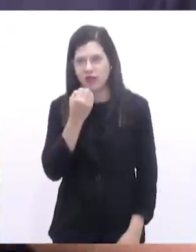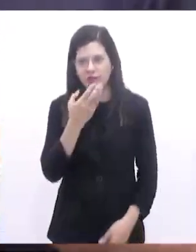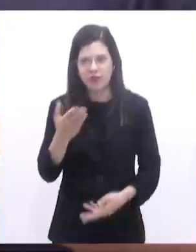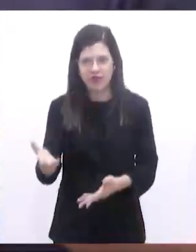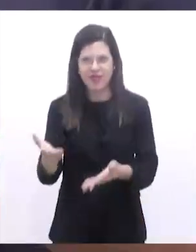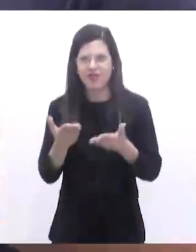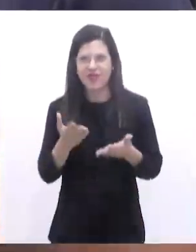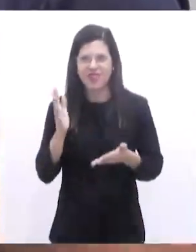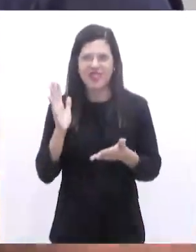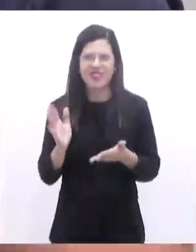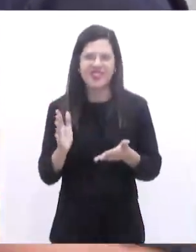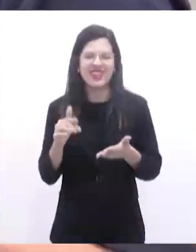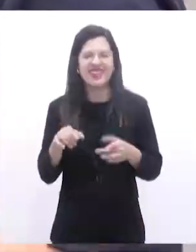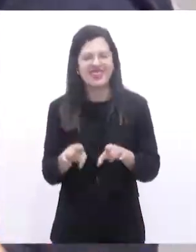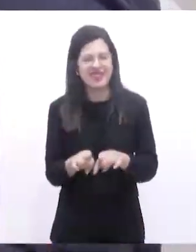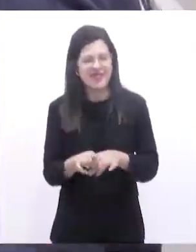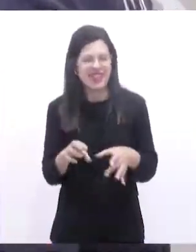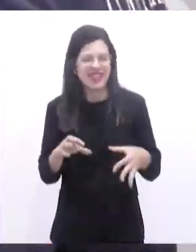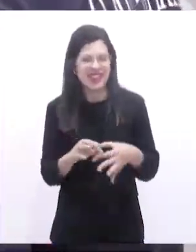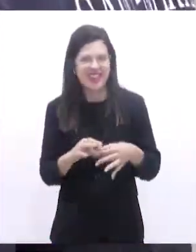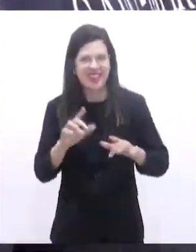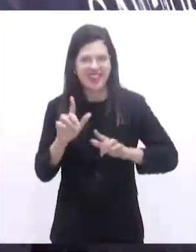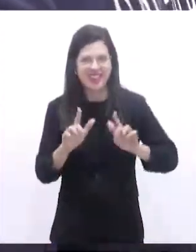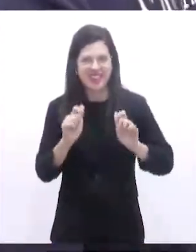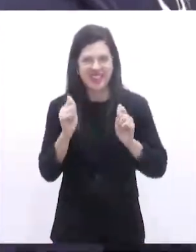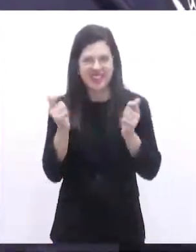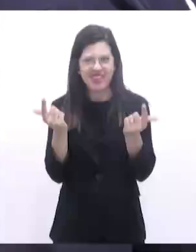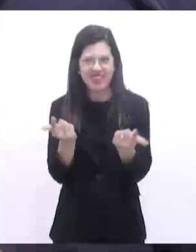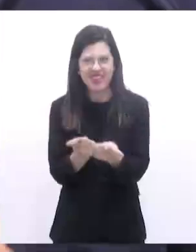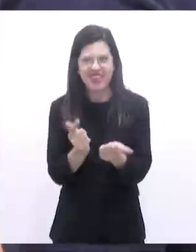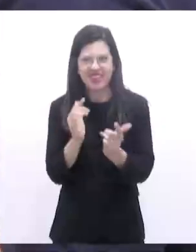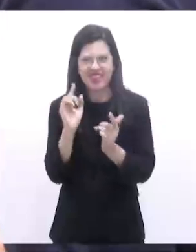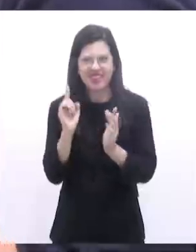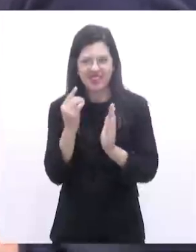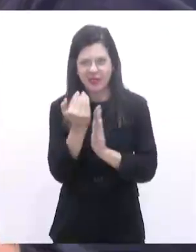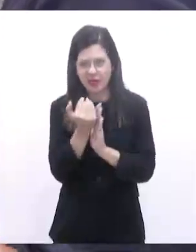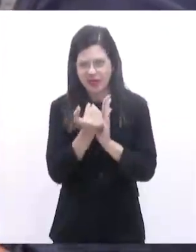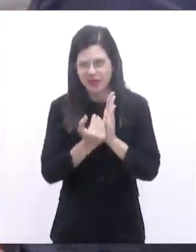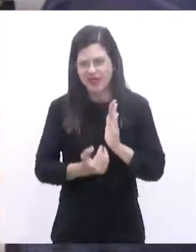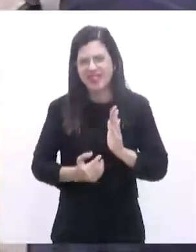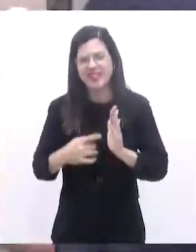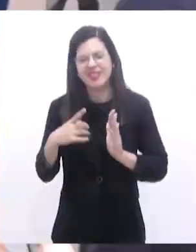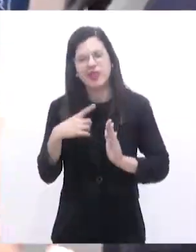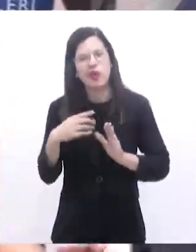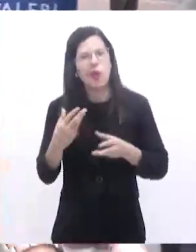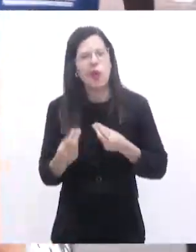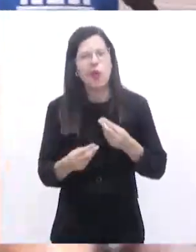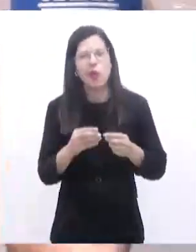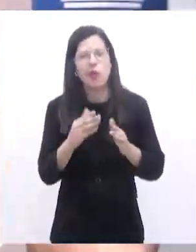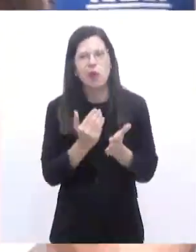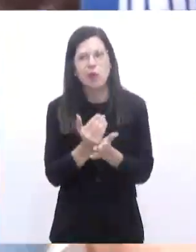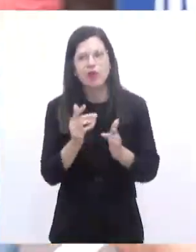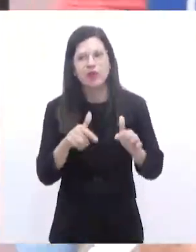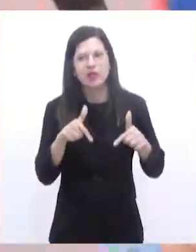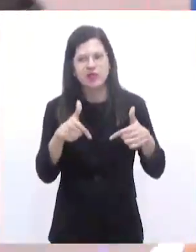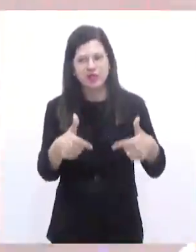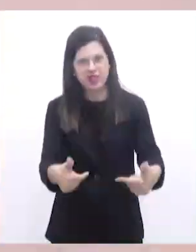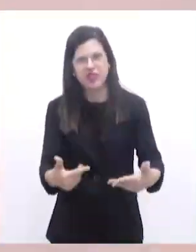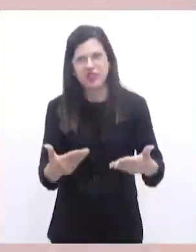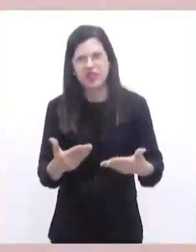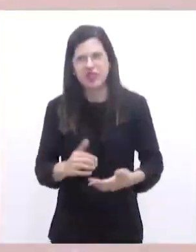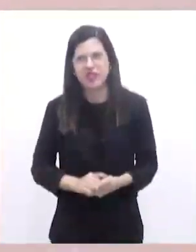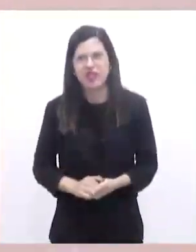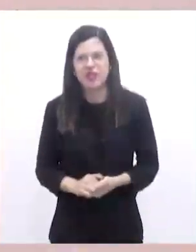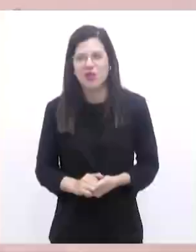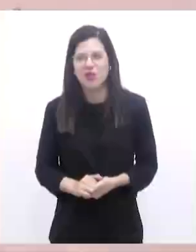figurinha carimbada da TV Aliás também, sempre está passando aí na nossa programação. Como que surgiu essa iniciativa de contar, dar esse rolê carioca e